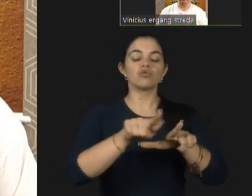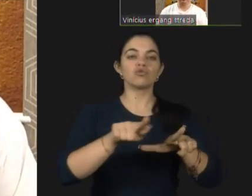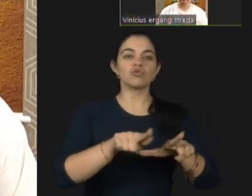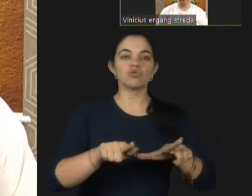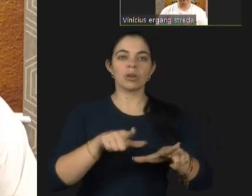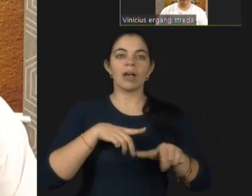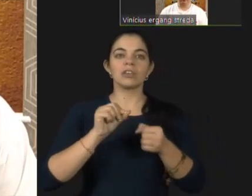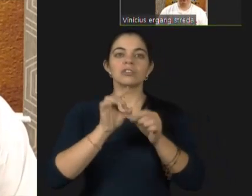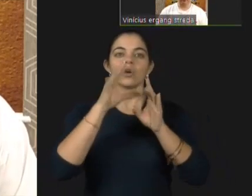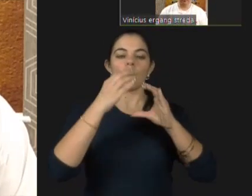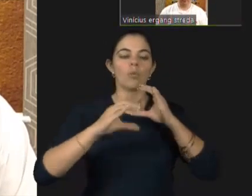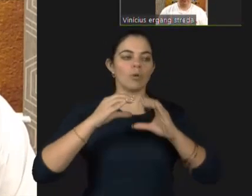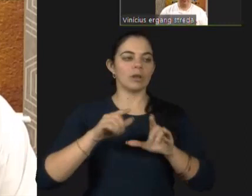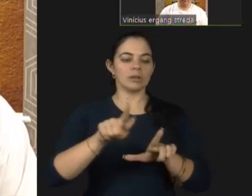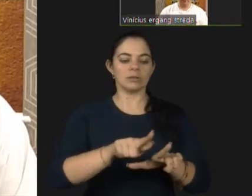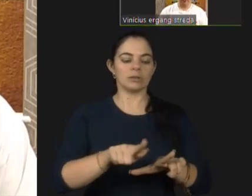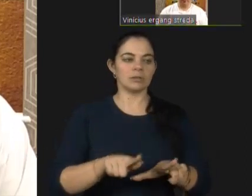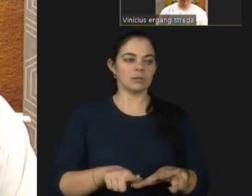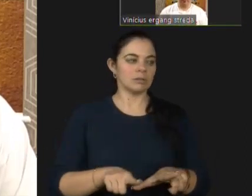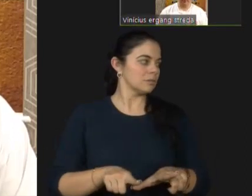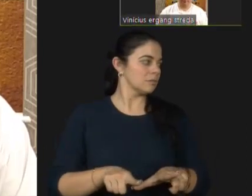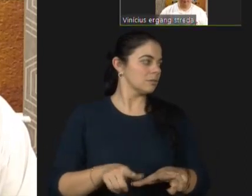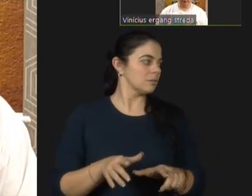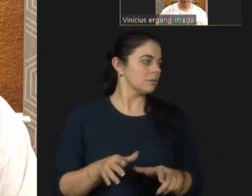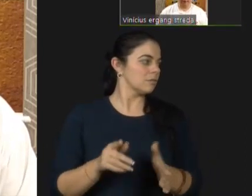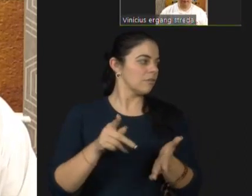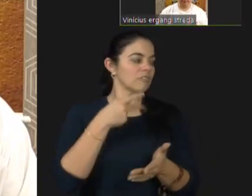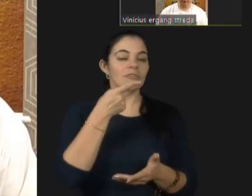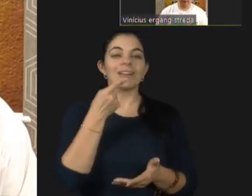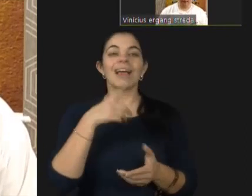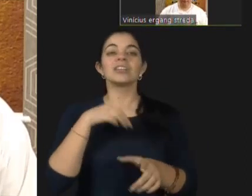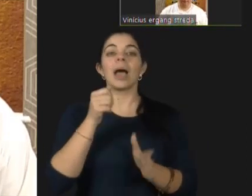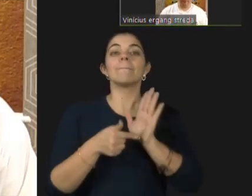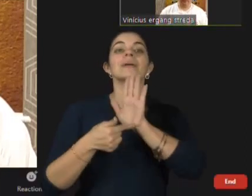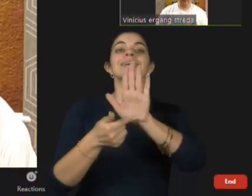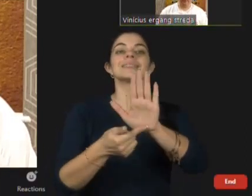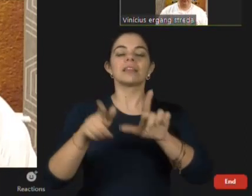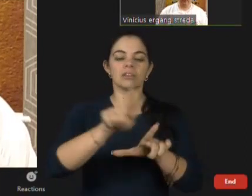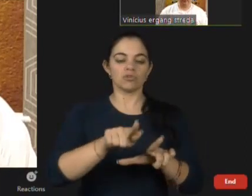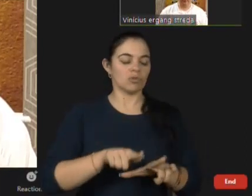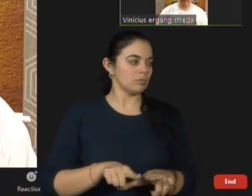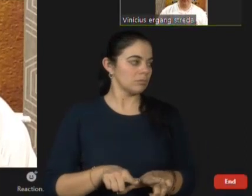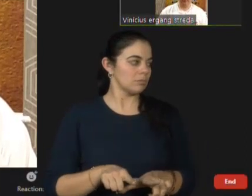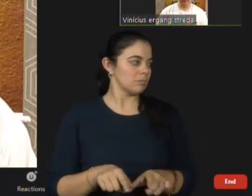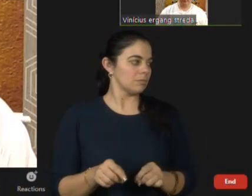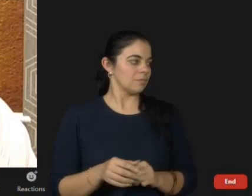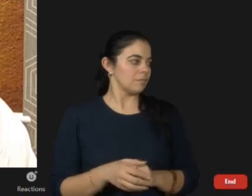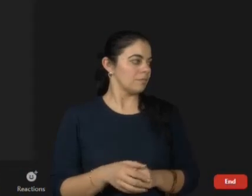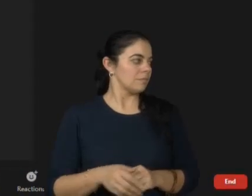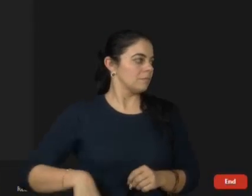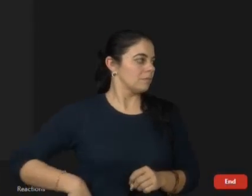comunicação alternativa. Ele usa um tablet ou um celular para conversar. E, João, eu gostaria que você se apresentasse para a gente um pouquinho.